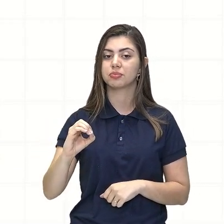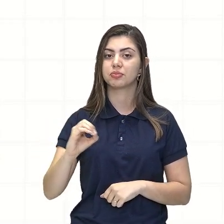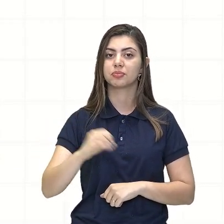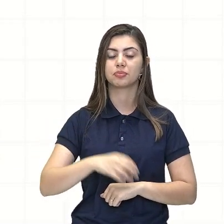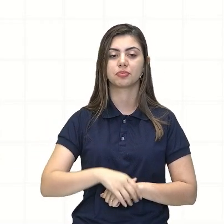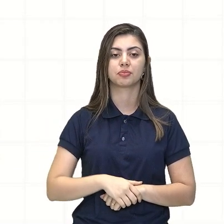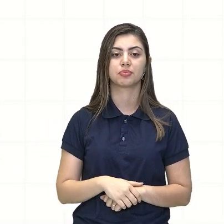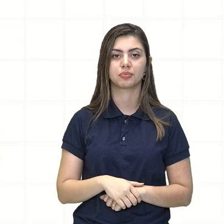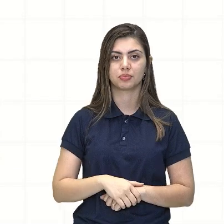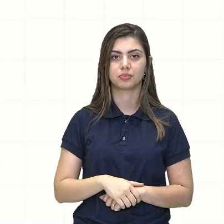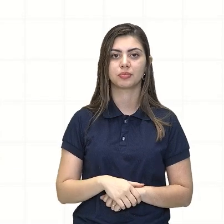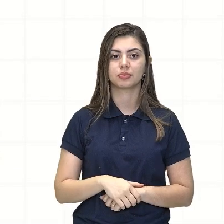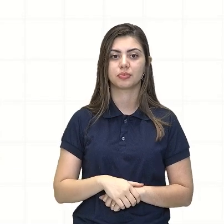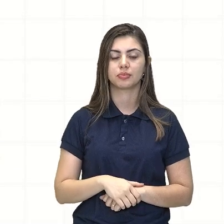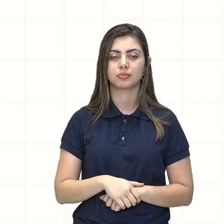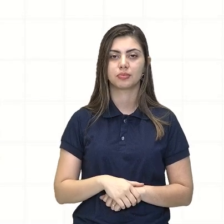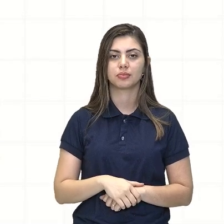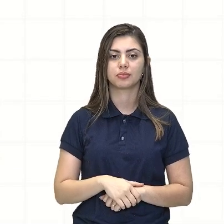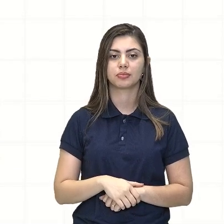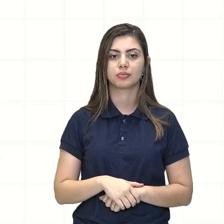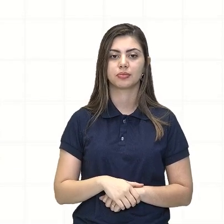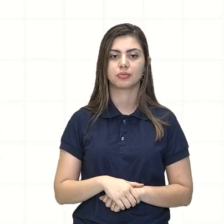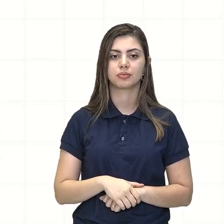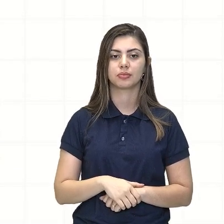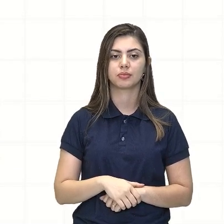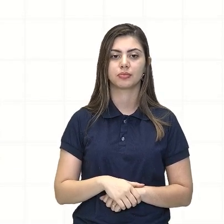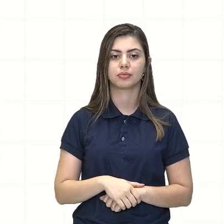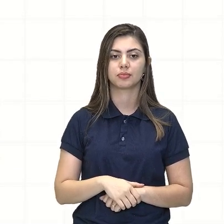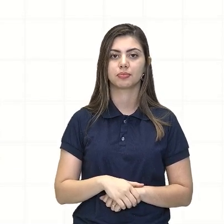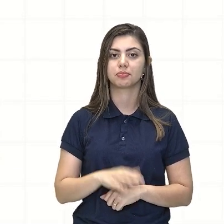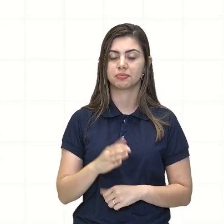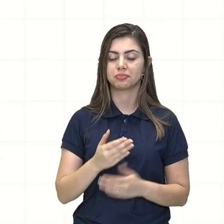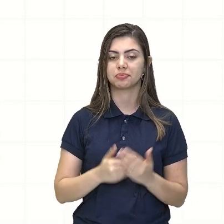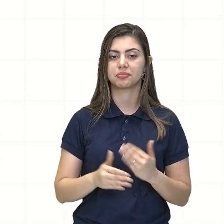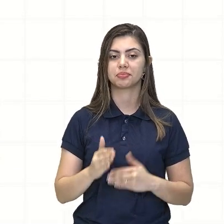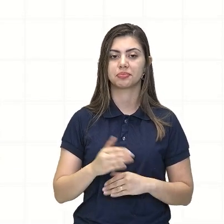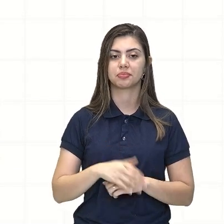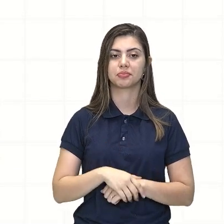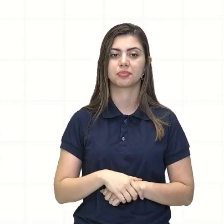20. Certo? Continuando, ó.